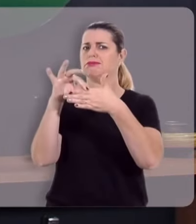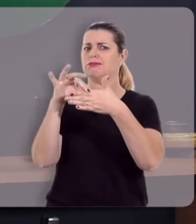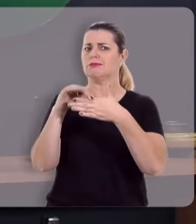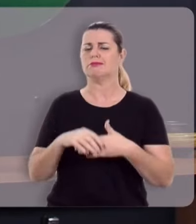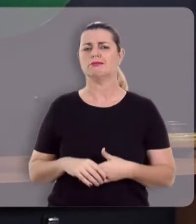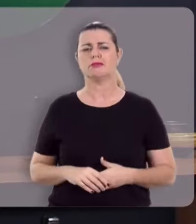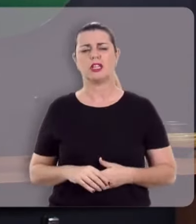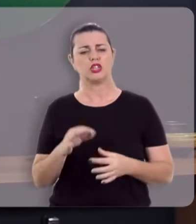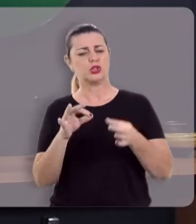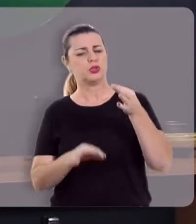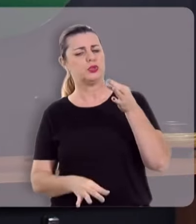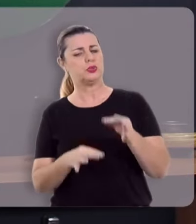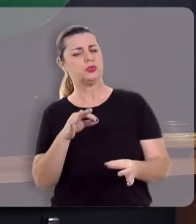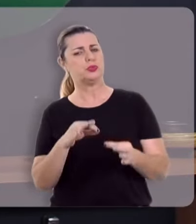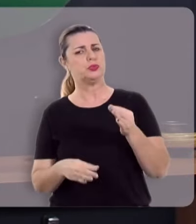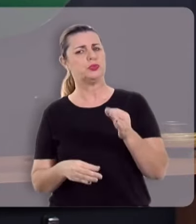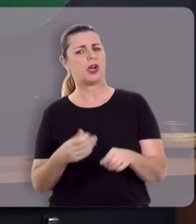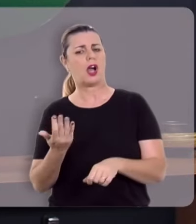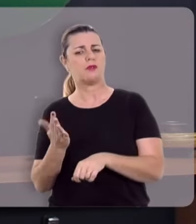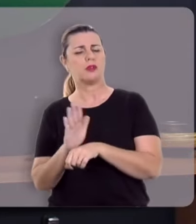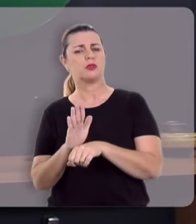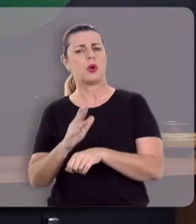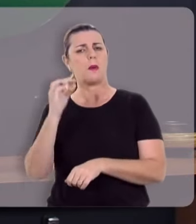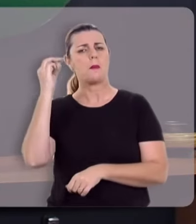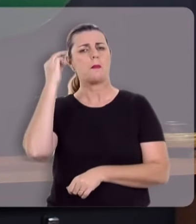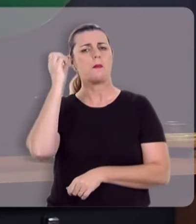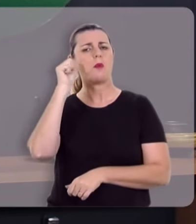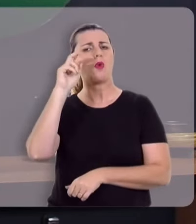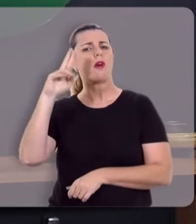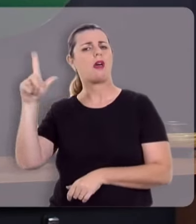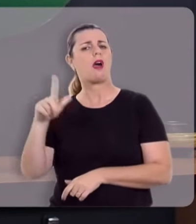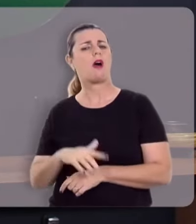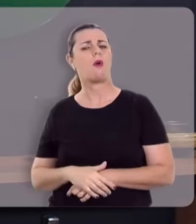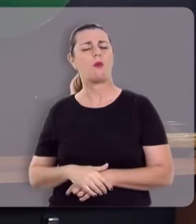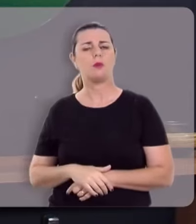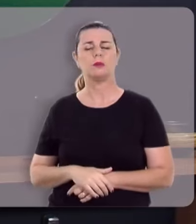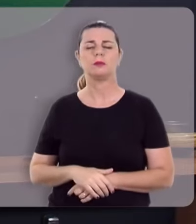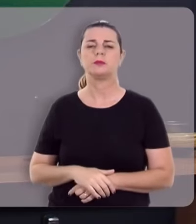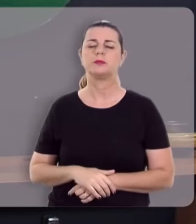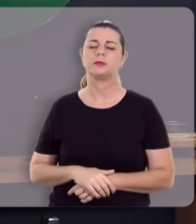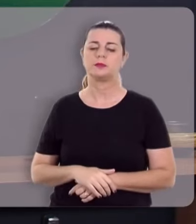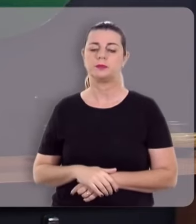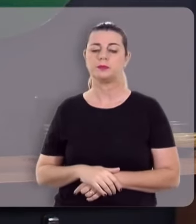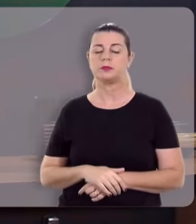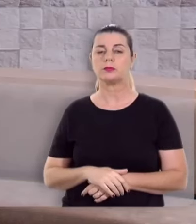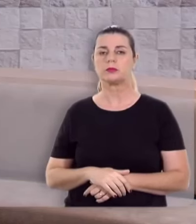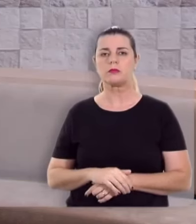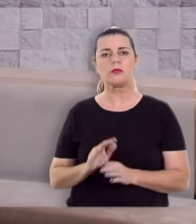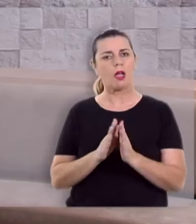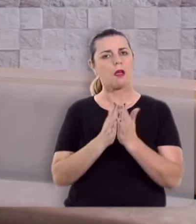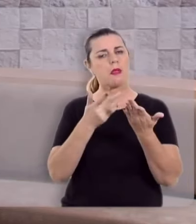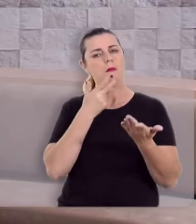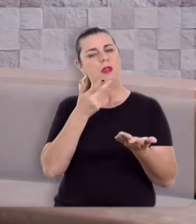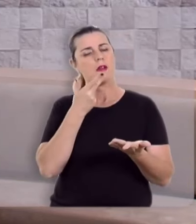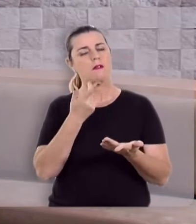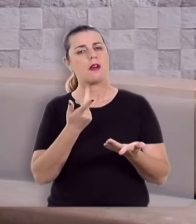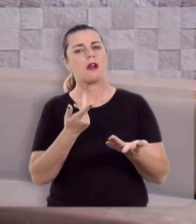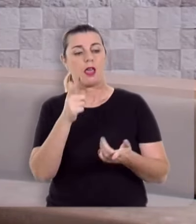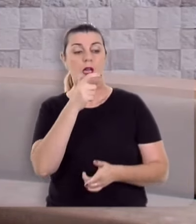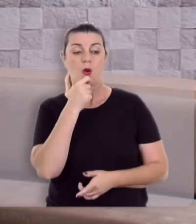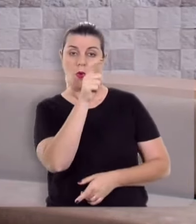que julgava as causas morais e religiosas do povo. Diz a Bíblia que este homem,